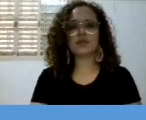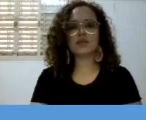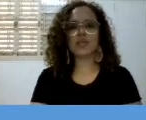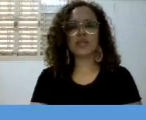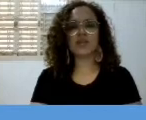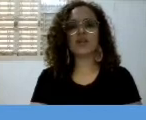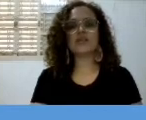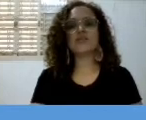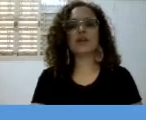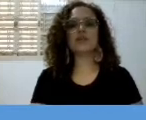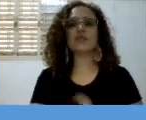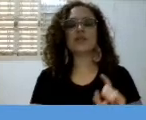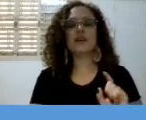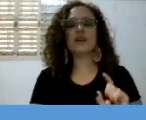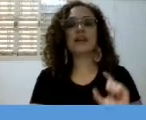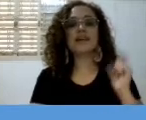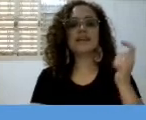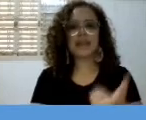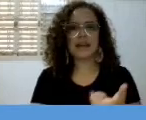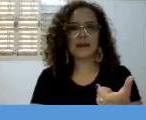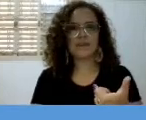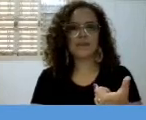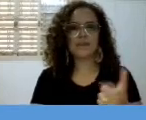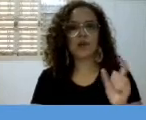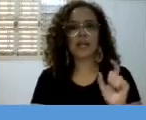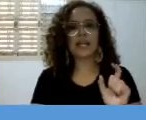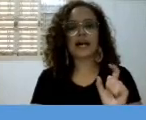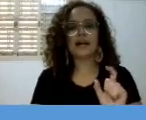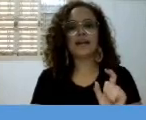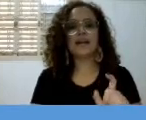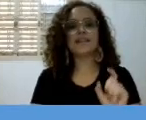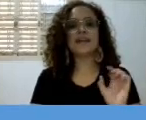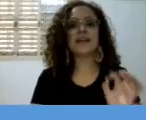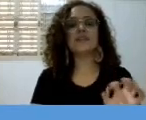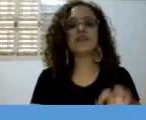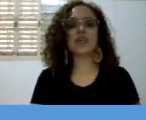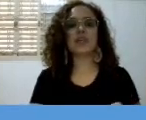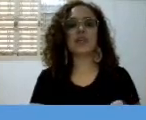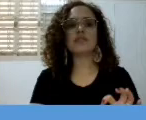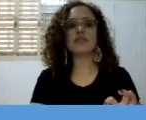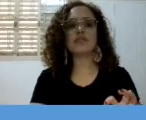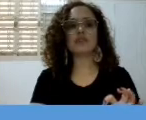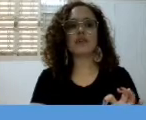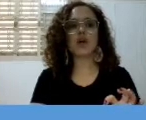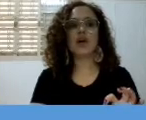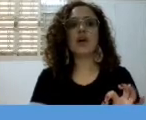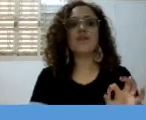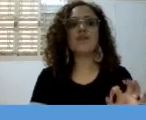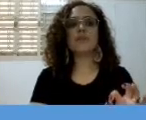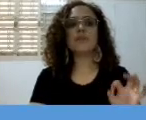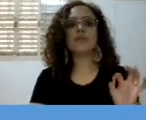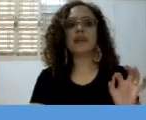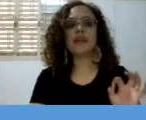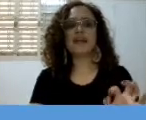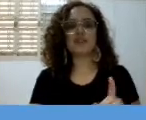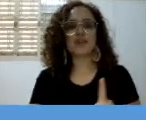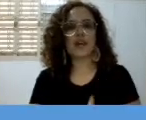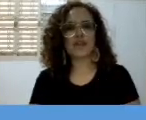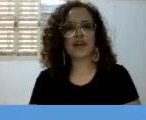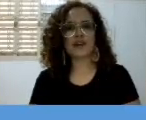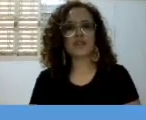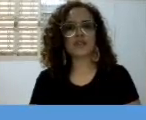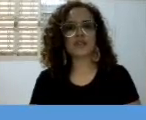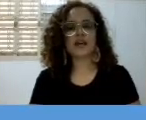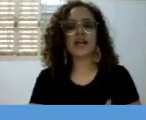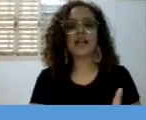verso que nós vamos cantar. Olha lá, essa é a cantiga que nós vamos ver, ó. Vamos brincar de